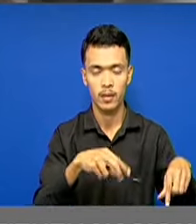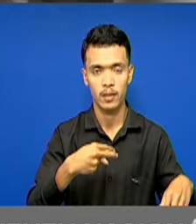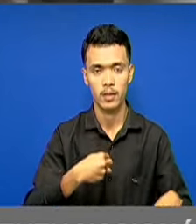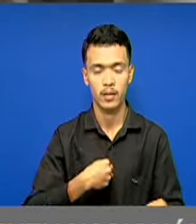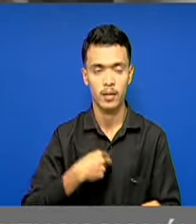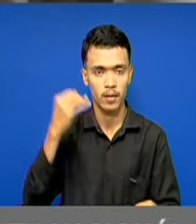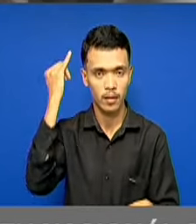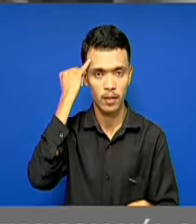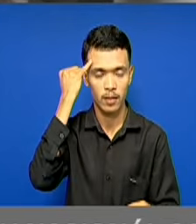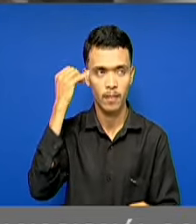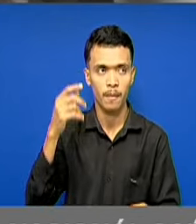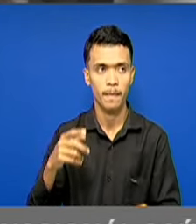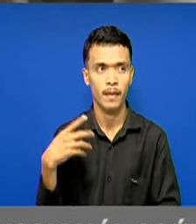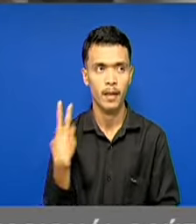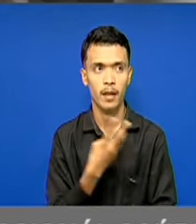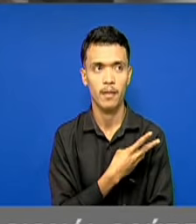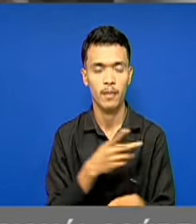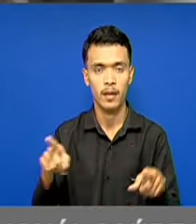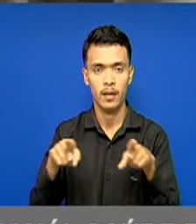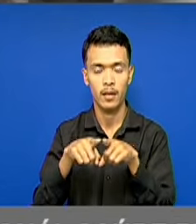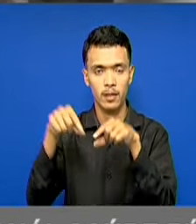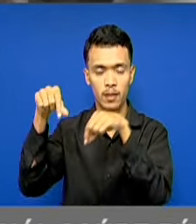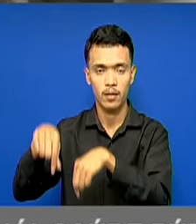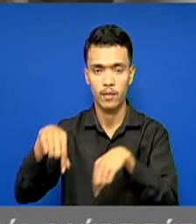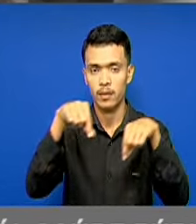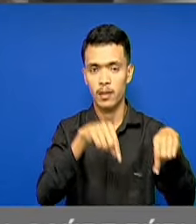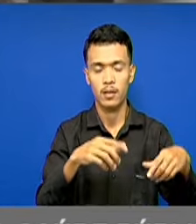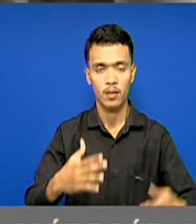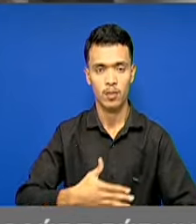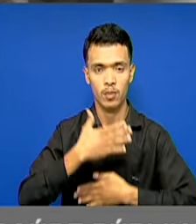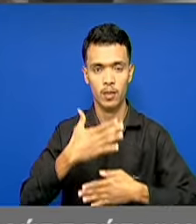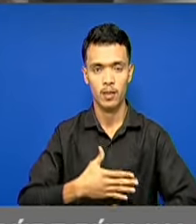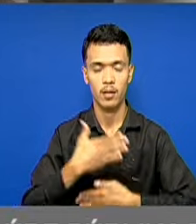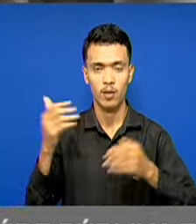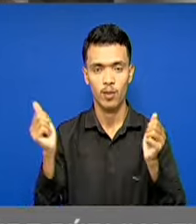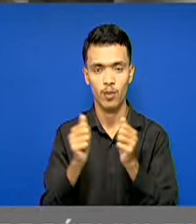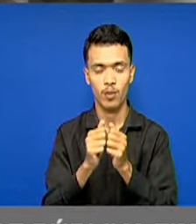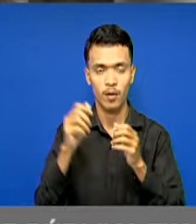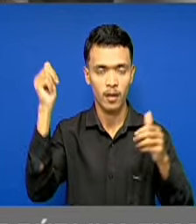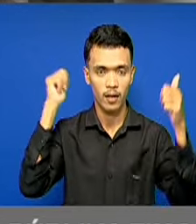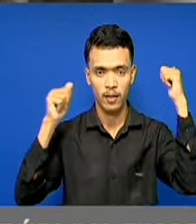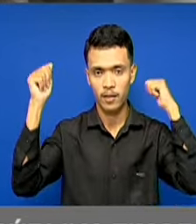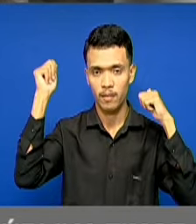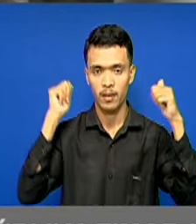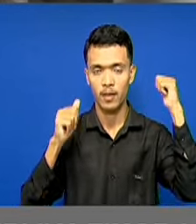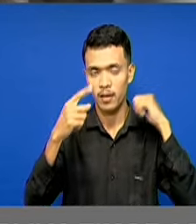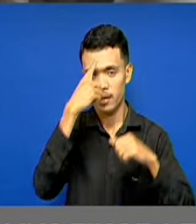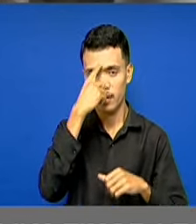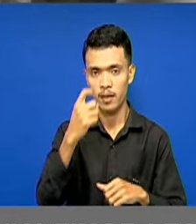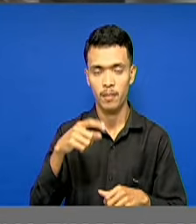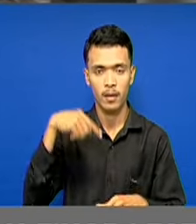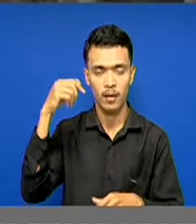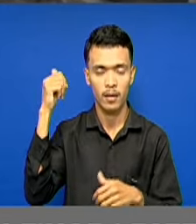sempre orgulho, a minha aprecio sobre a atividade de se é tamba iha mandato no governo ne